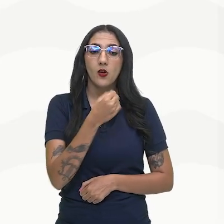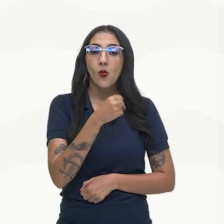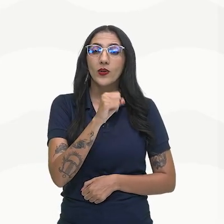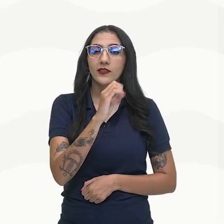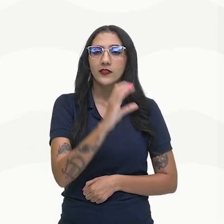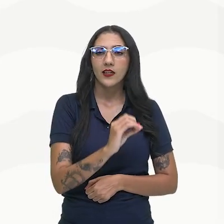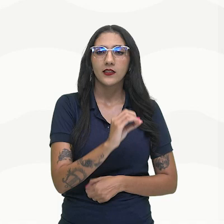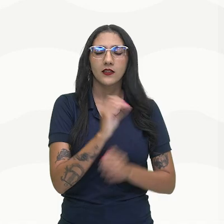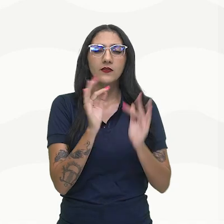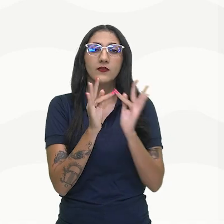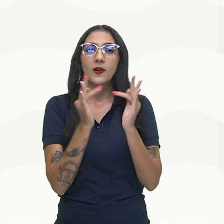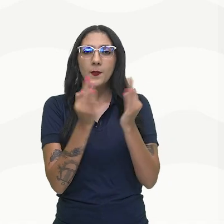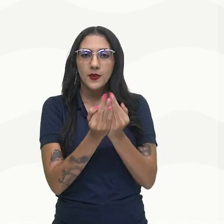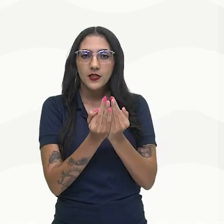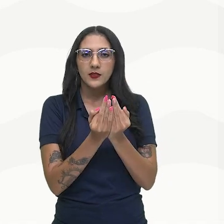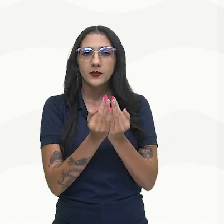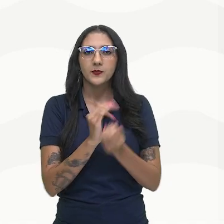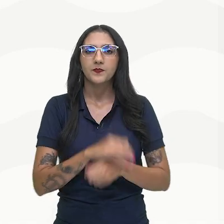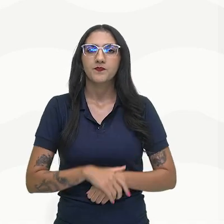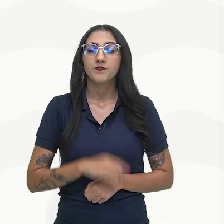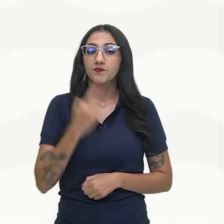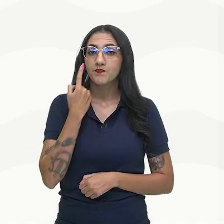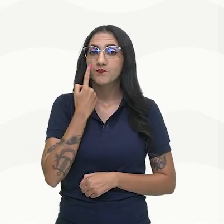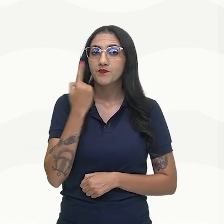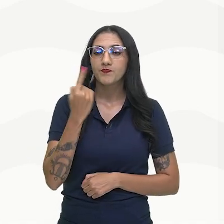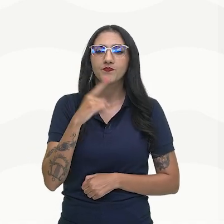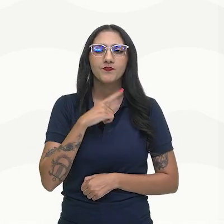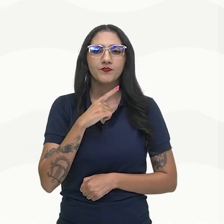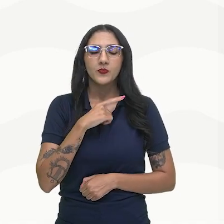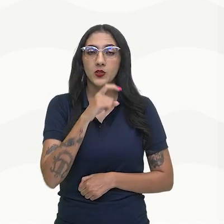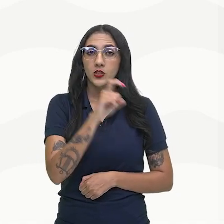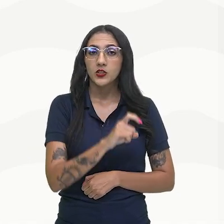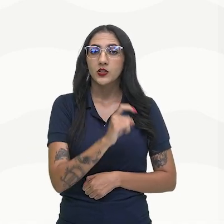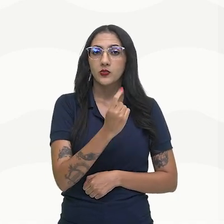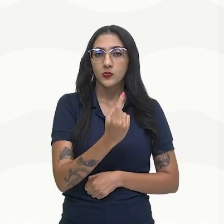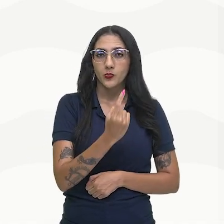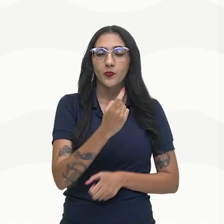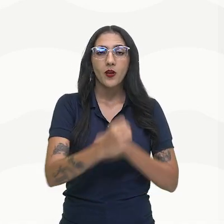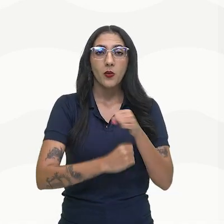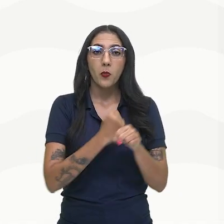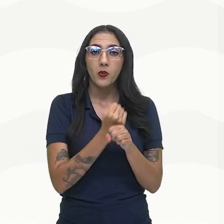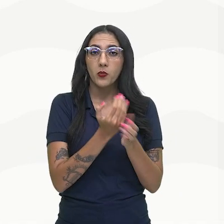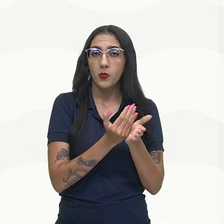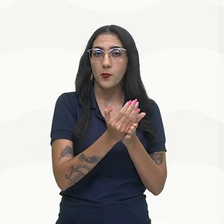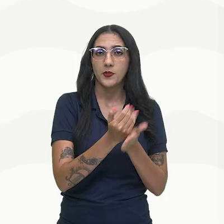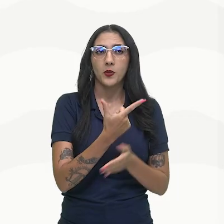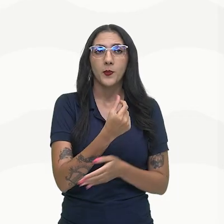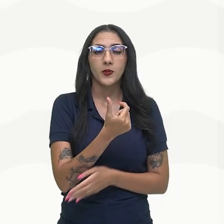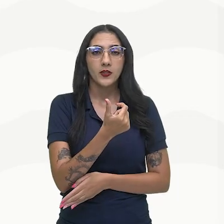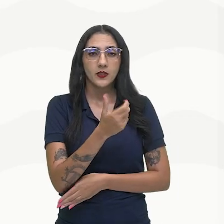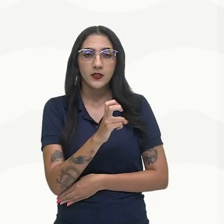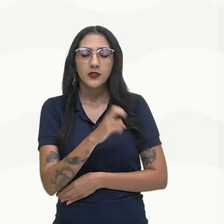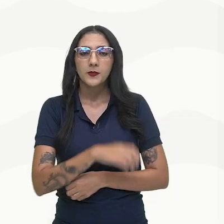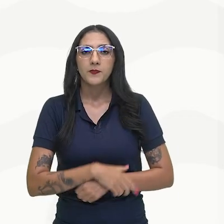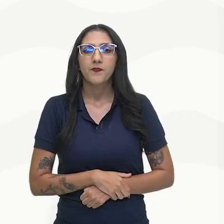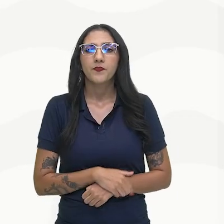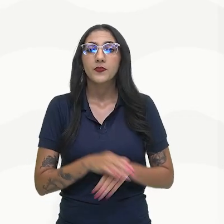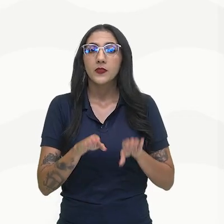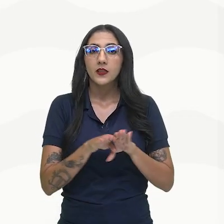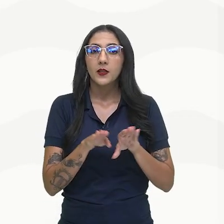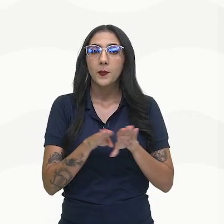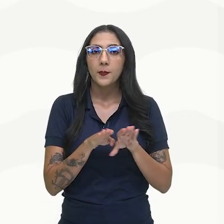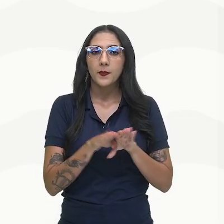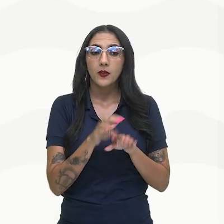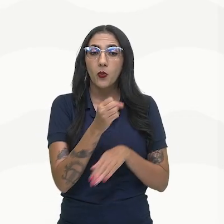80 famílias. Então, temos o valor de X1, que é o ano de 2015, e o número